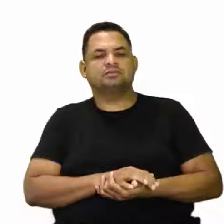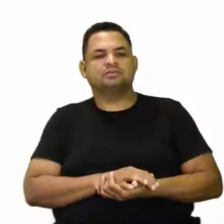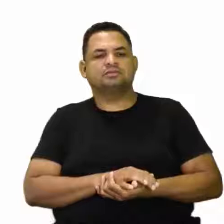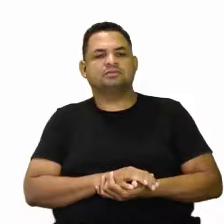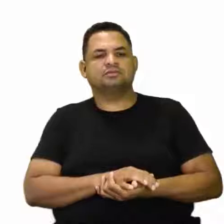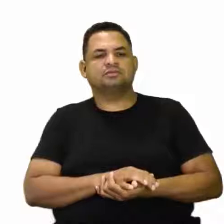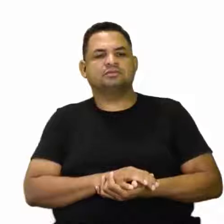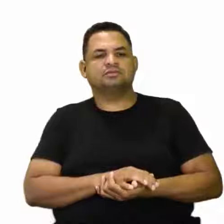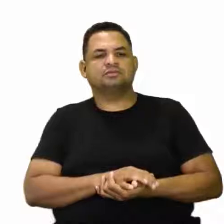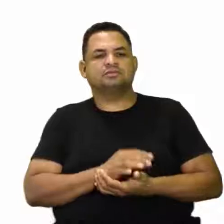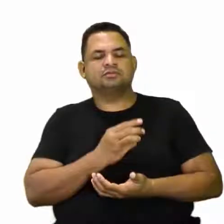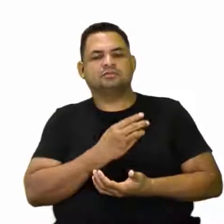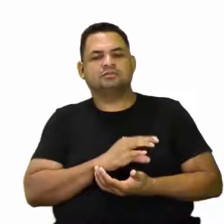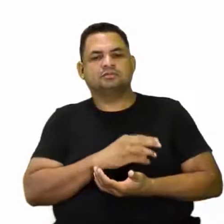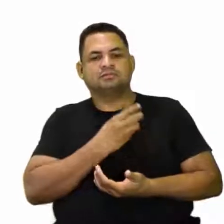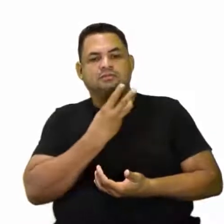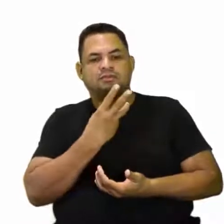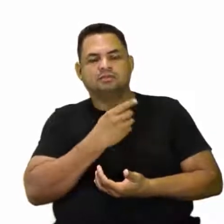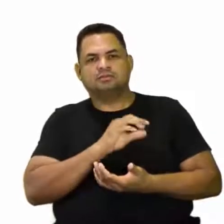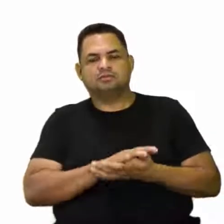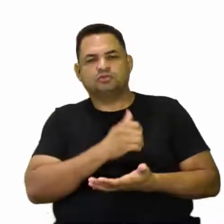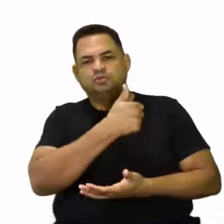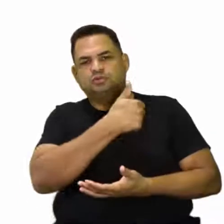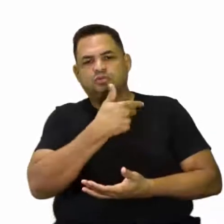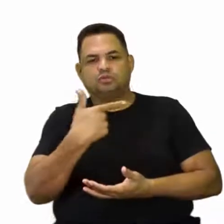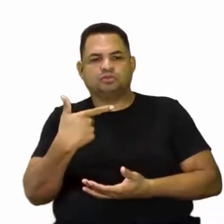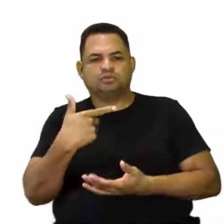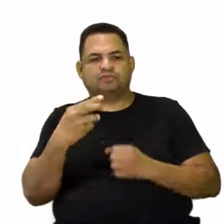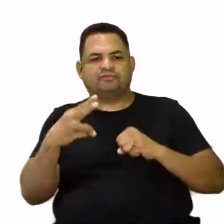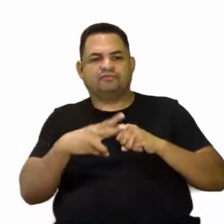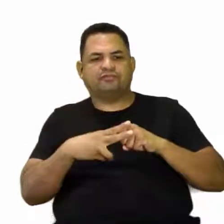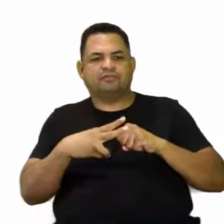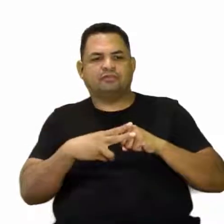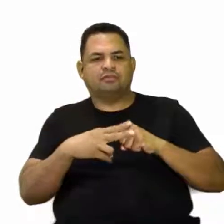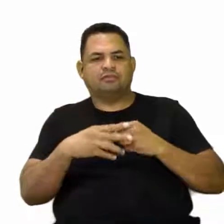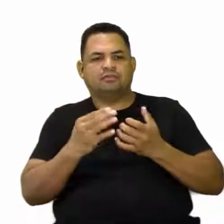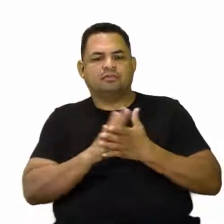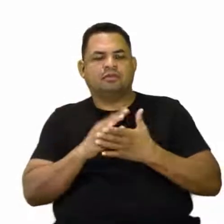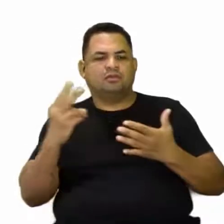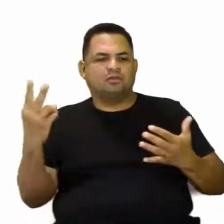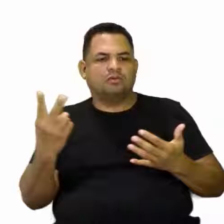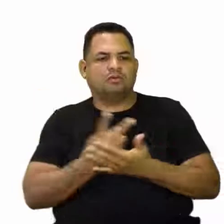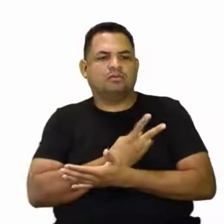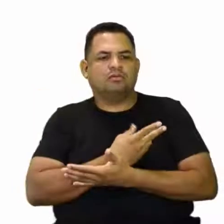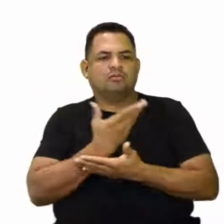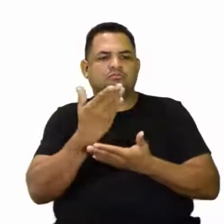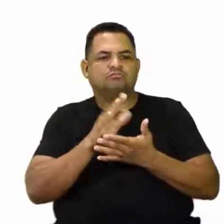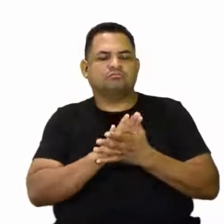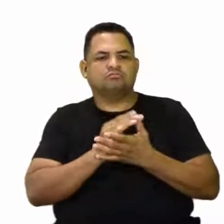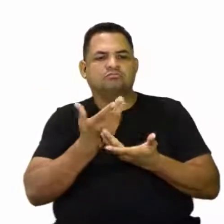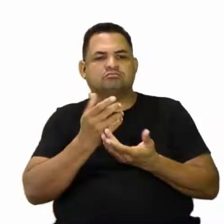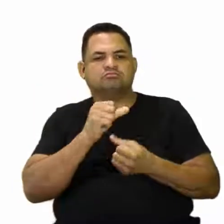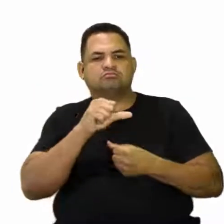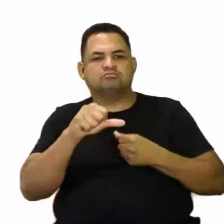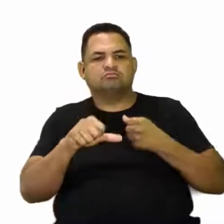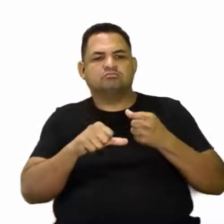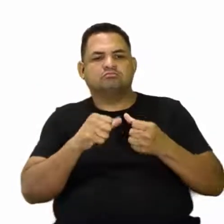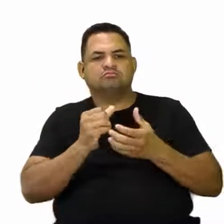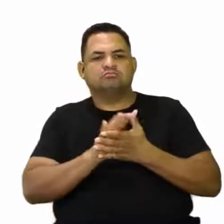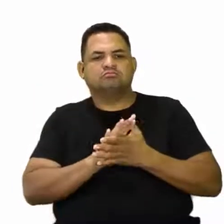os 3, 6, 12. São 12 verbos que ocorrem essa irregularidade